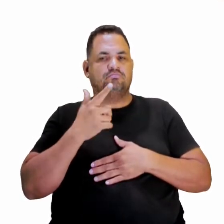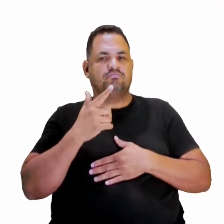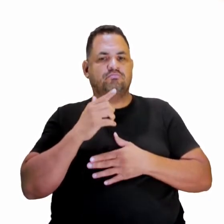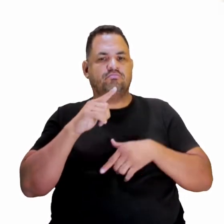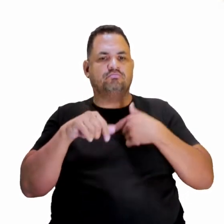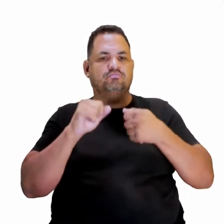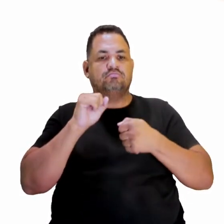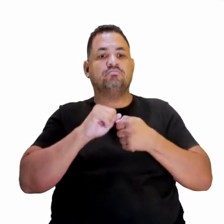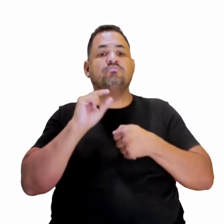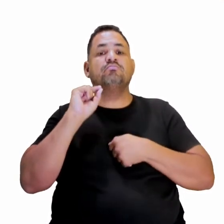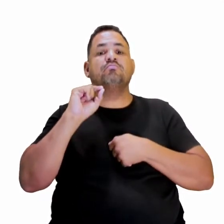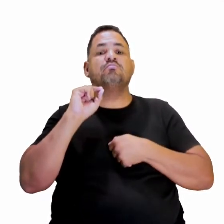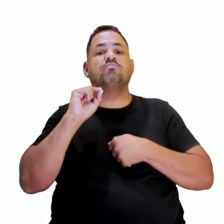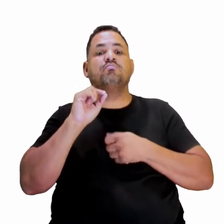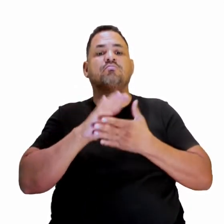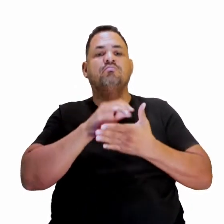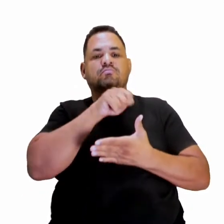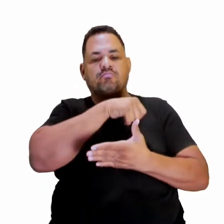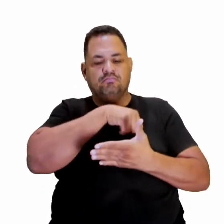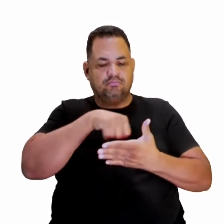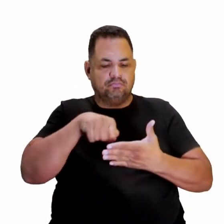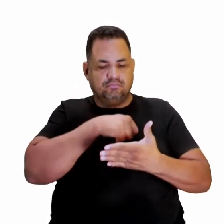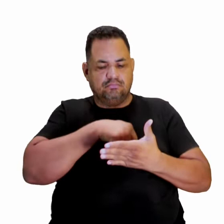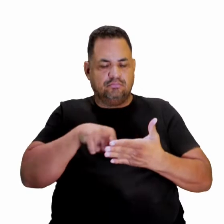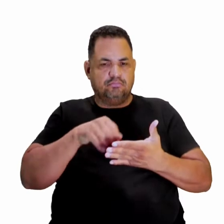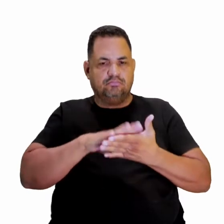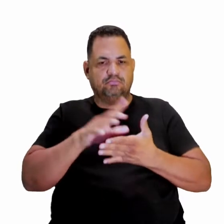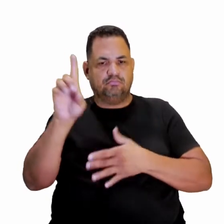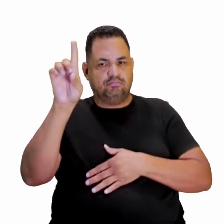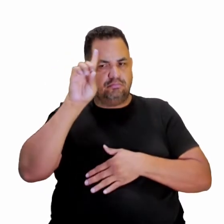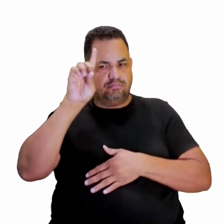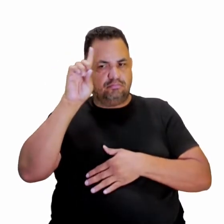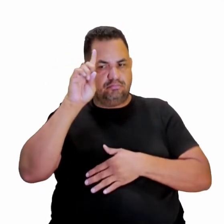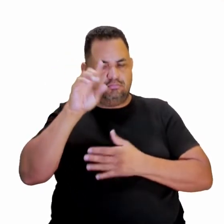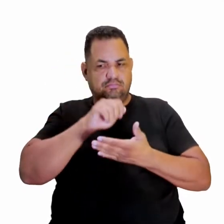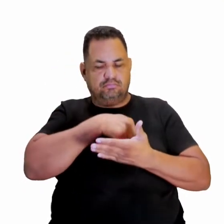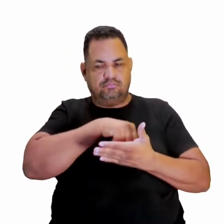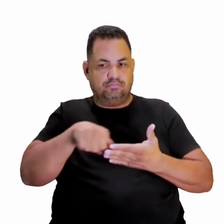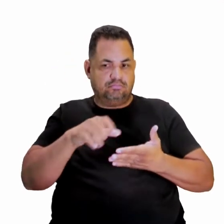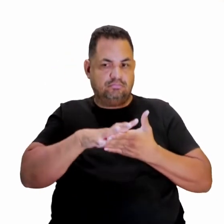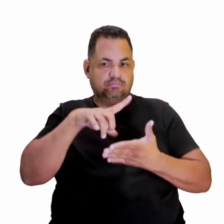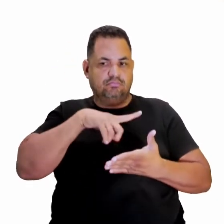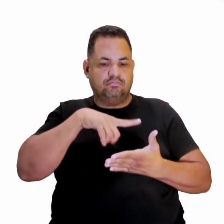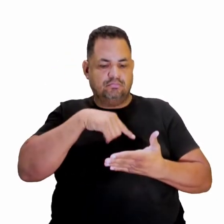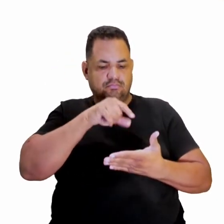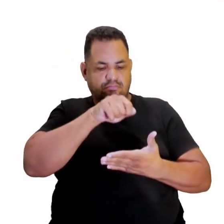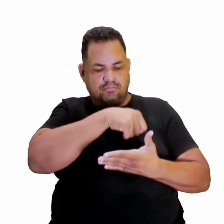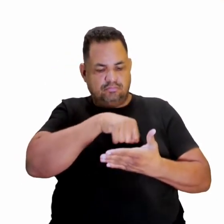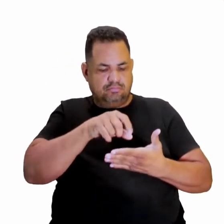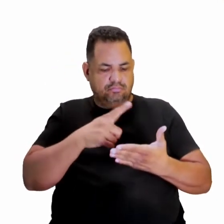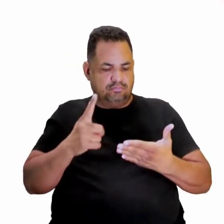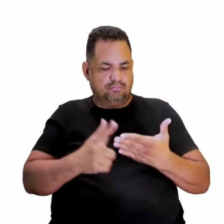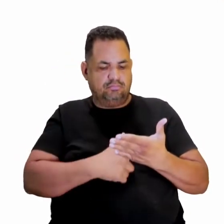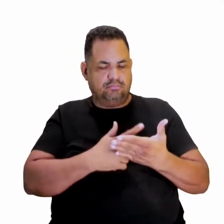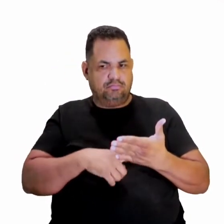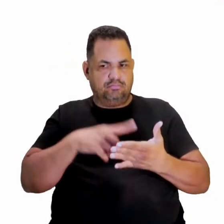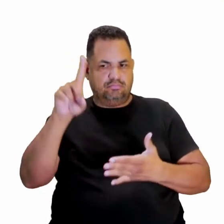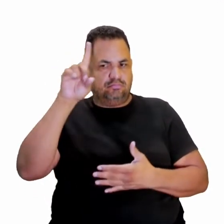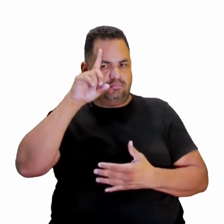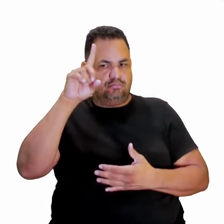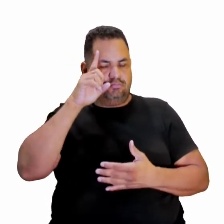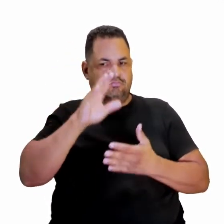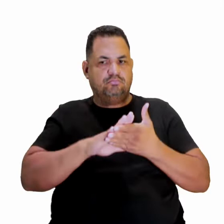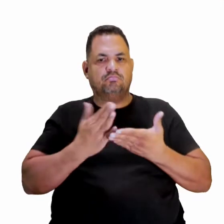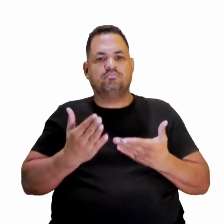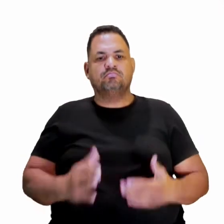feito outra coisa, que é o quê? Escrever no seu diário. Vamos supor que você tenha um diário. E diário, gente, não, as pessoas